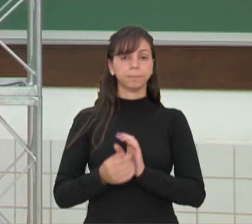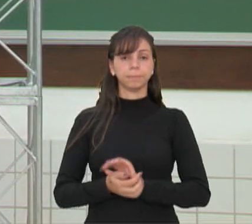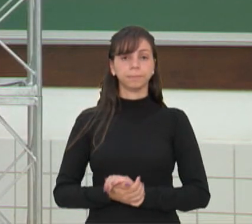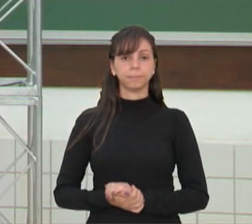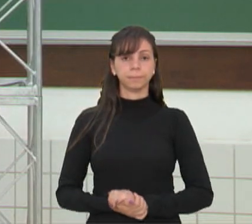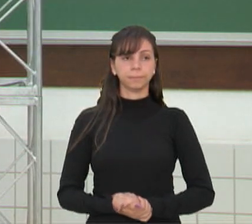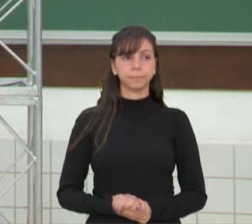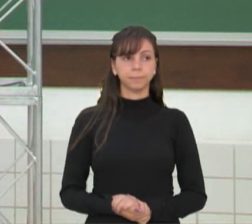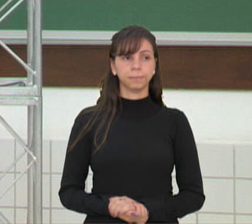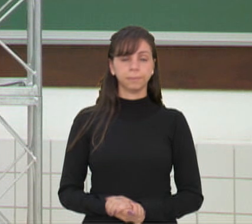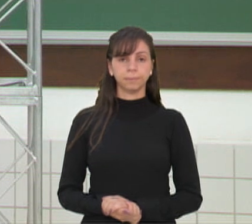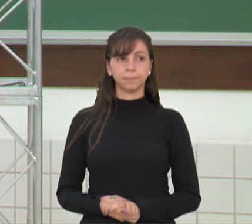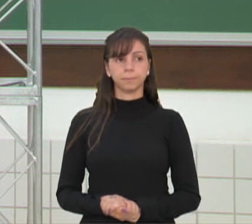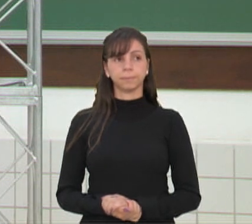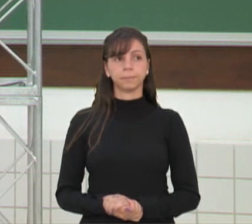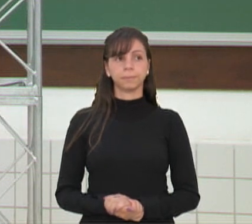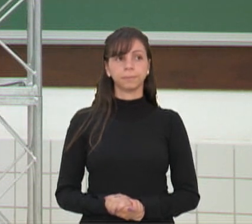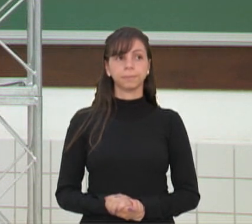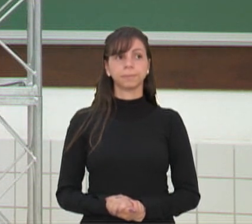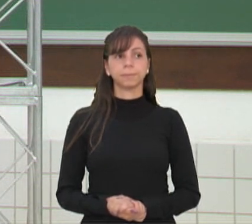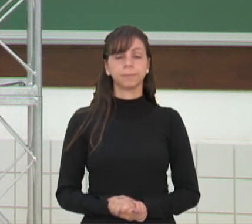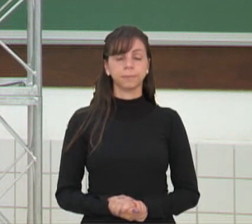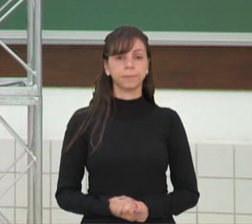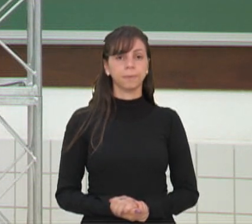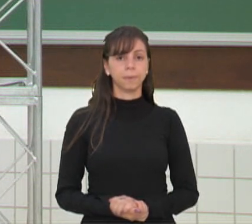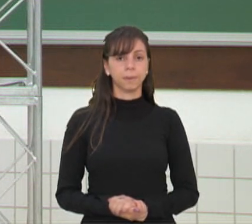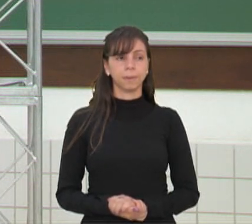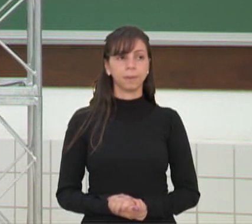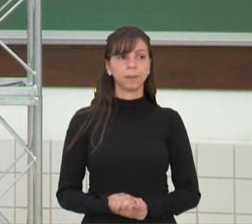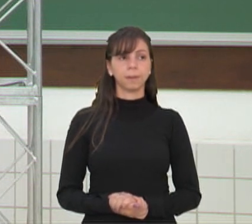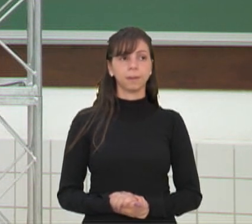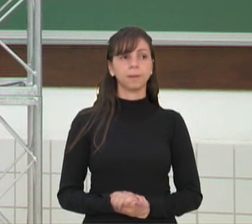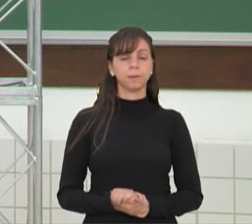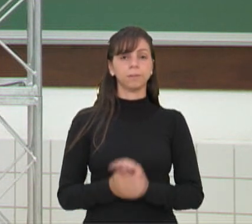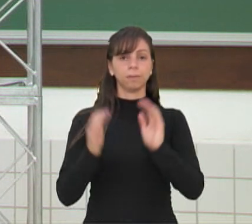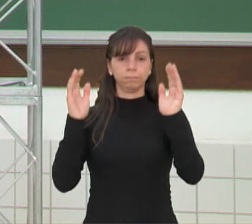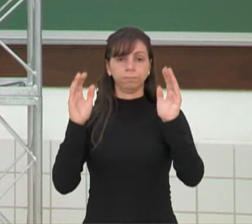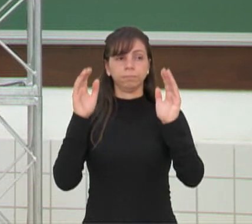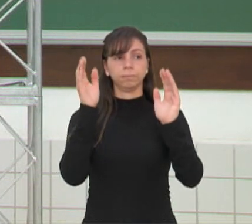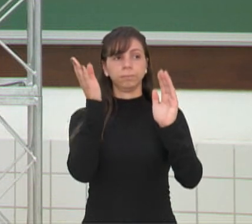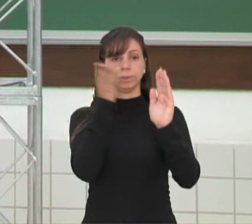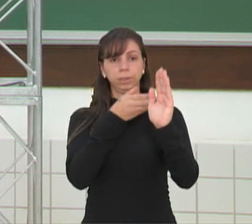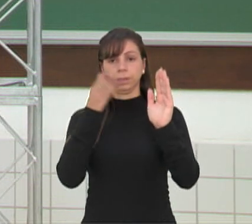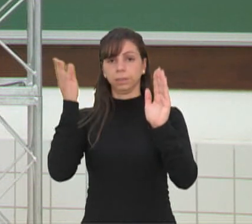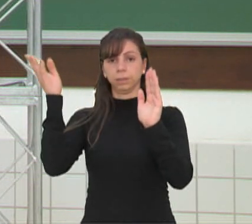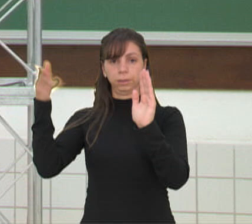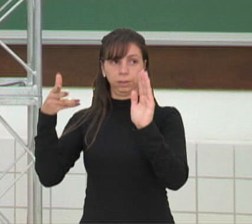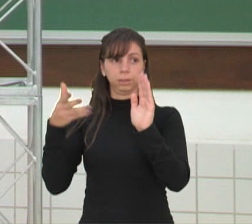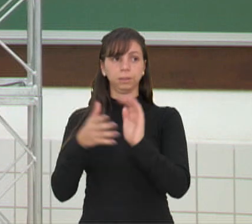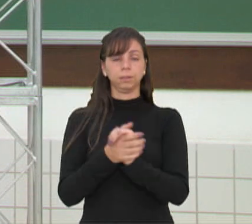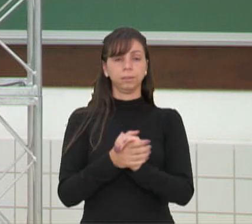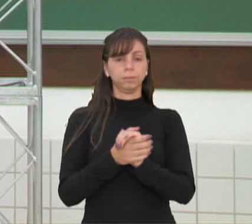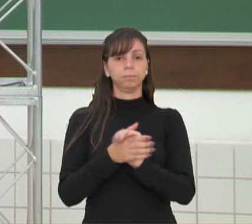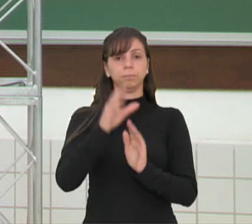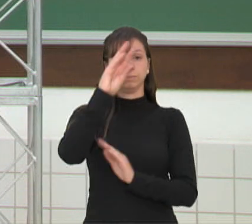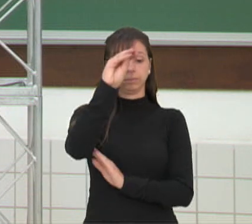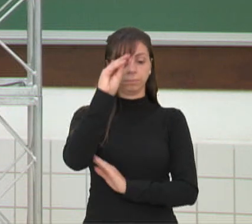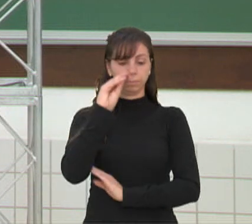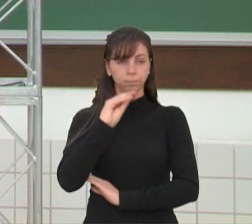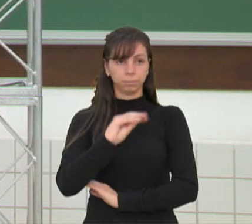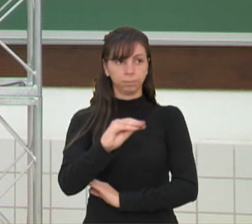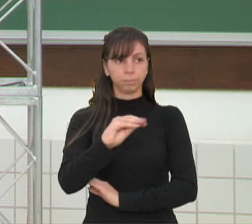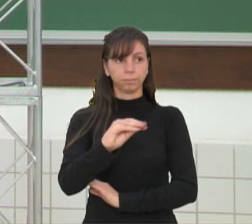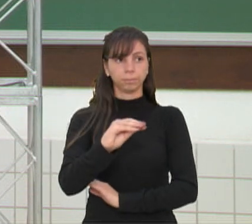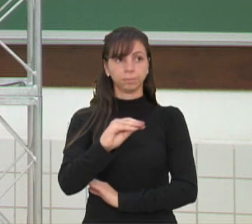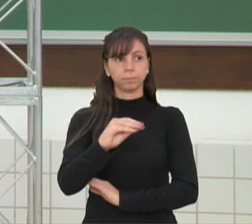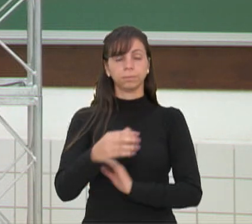só. Aqui eu já adiantei um pouquinho, eu eliminei o parênteses, ó, não tem nada na frente e repete o que está lá dentro. O